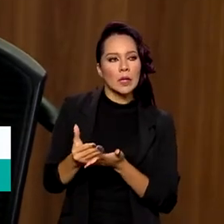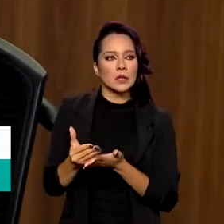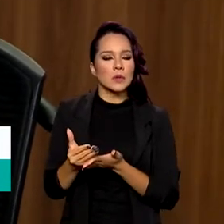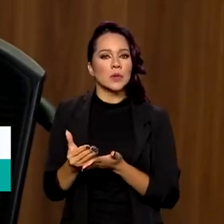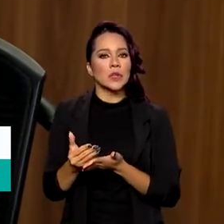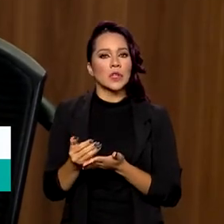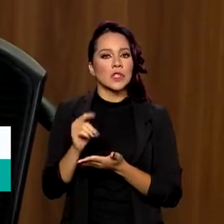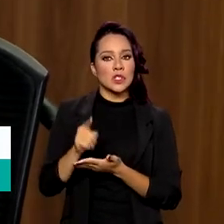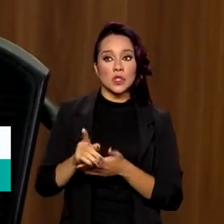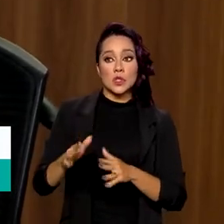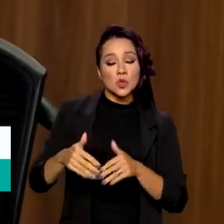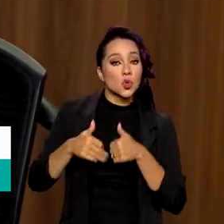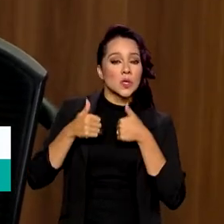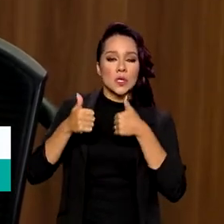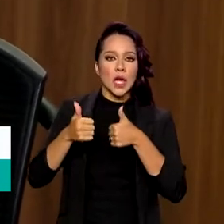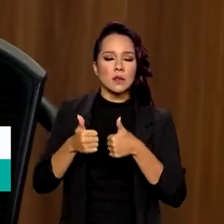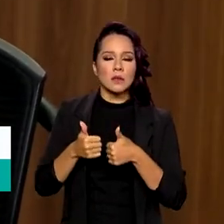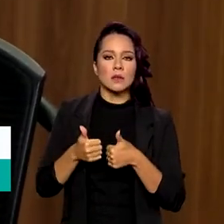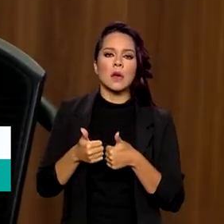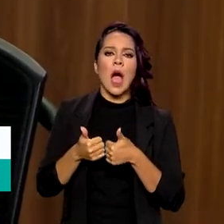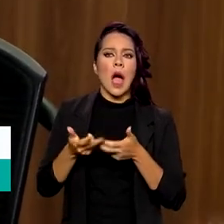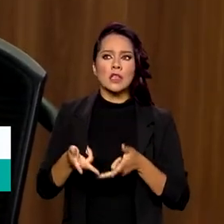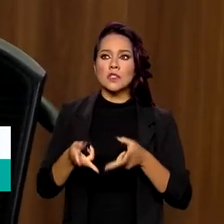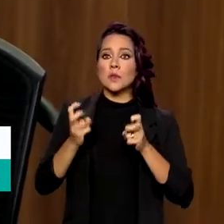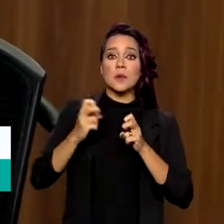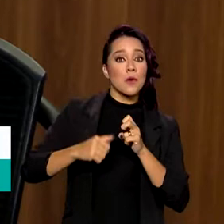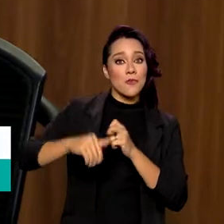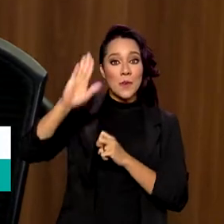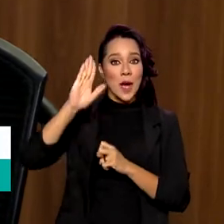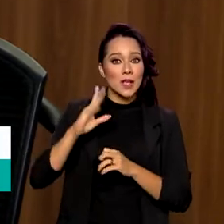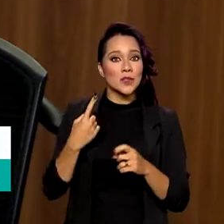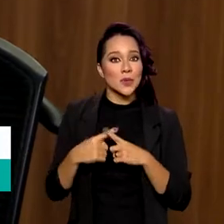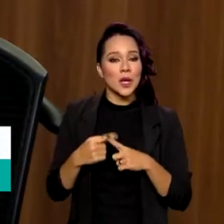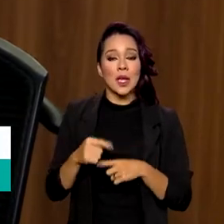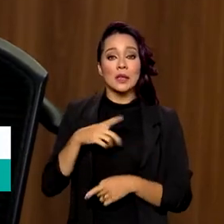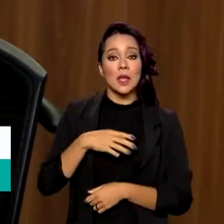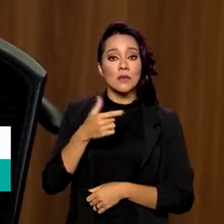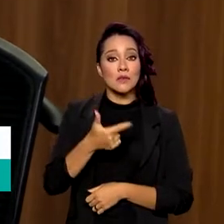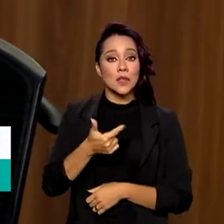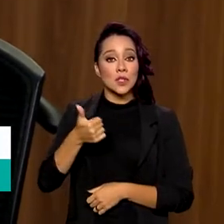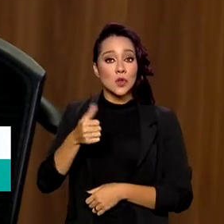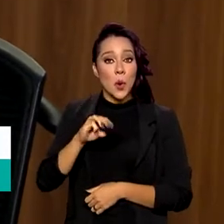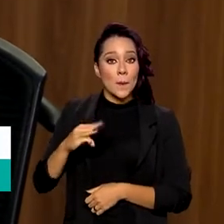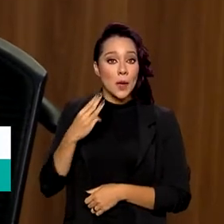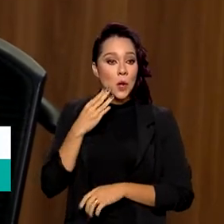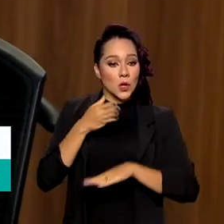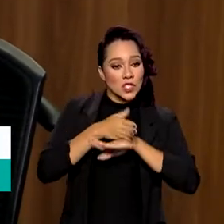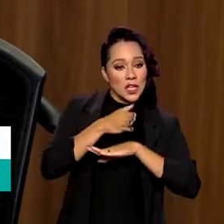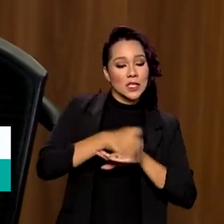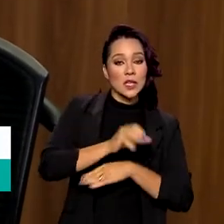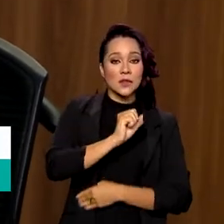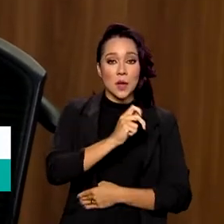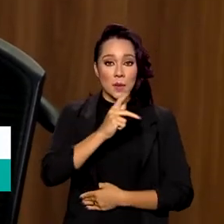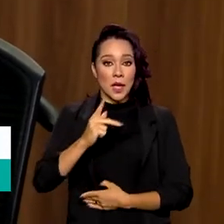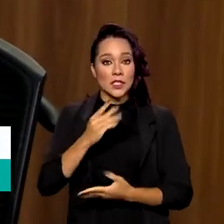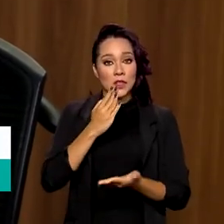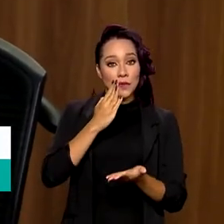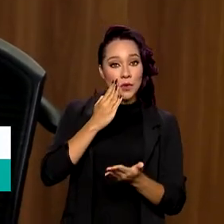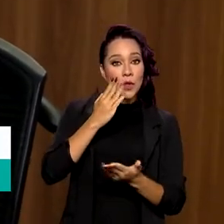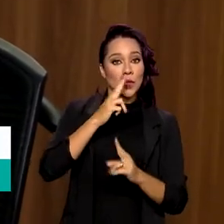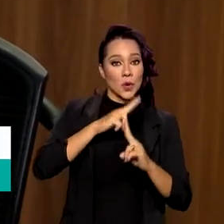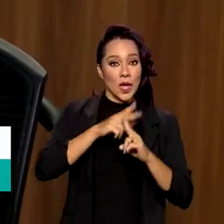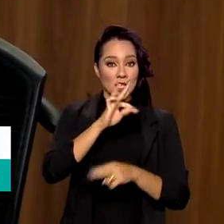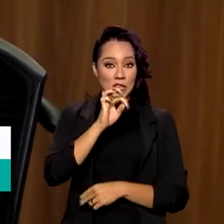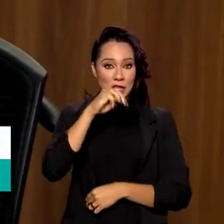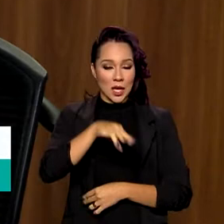de bastante sucesso nós percebemos que foi além porque tivemos aí 21 milhões de acesso nosso aplicativo Caixa tem